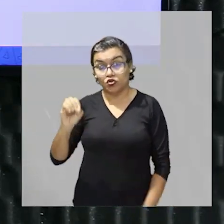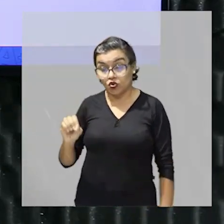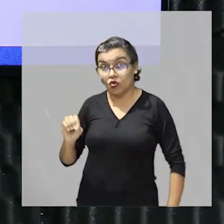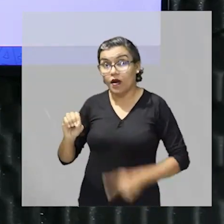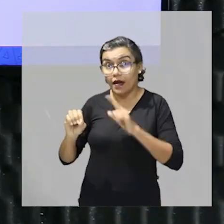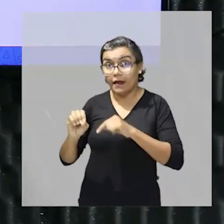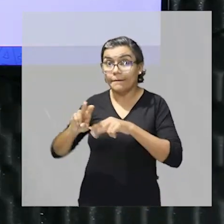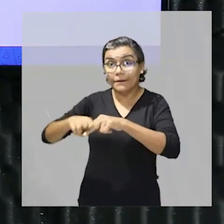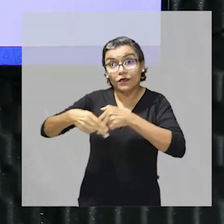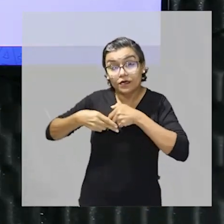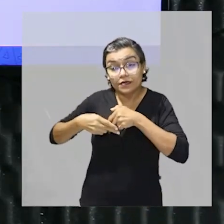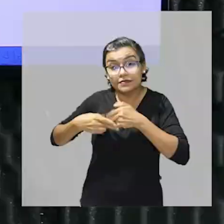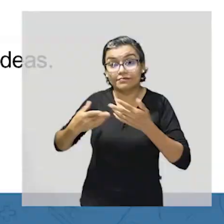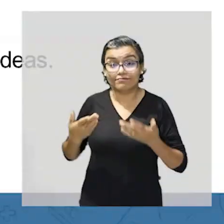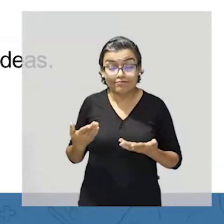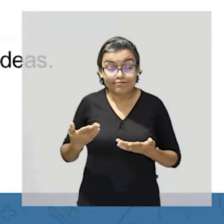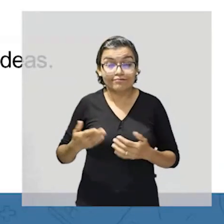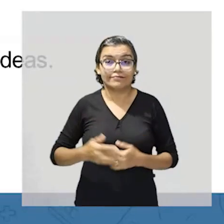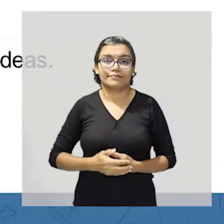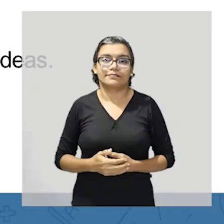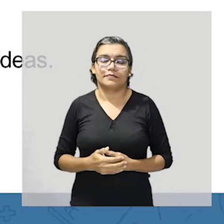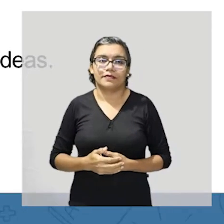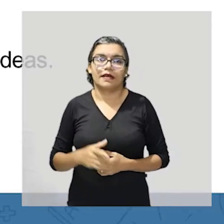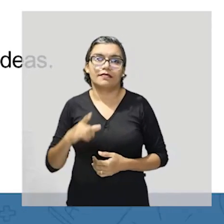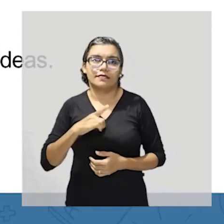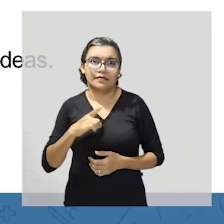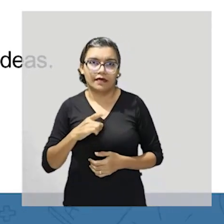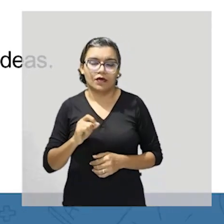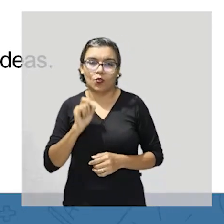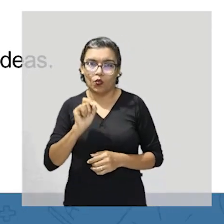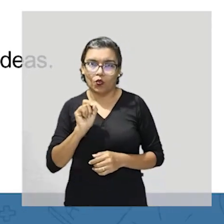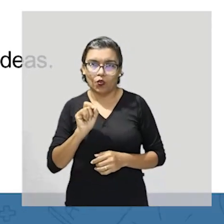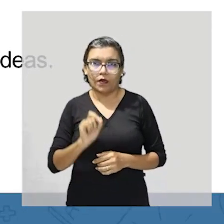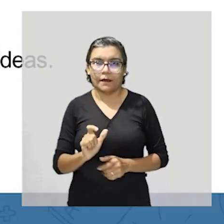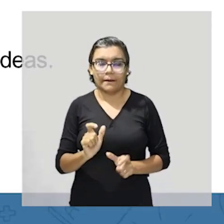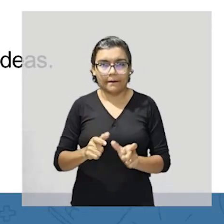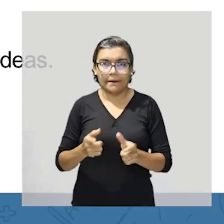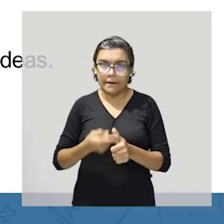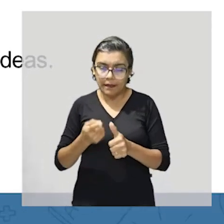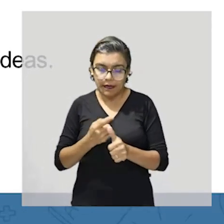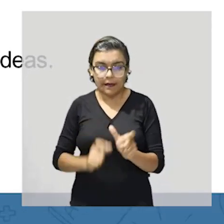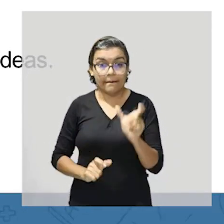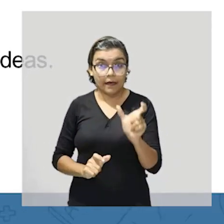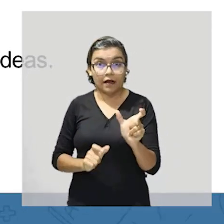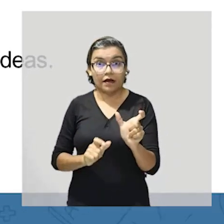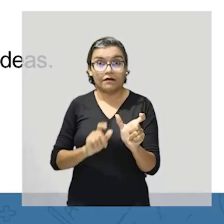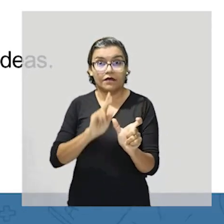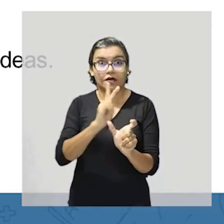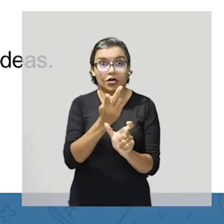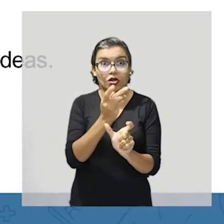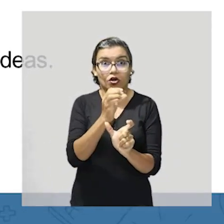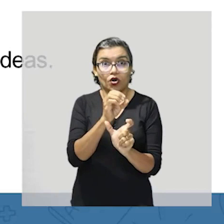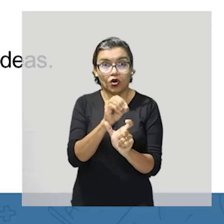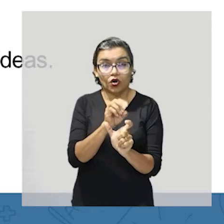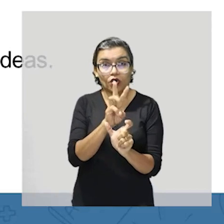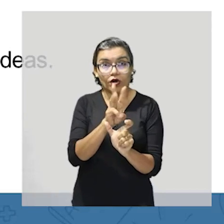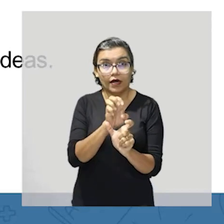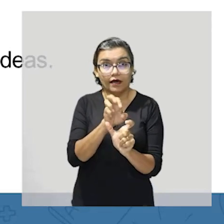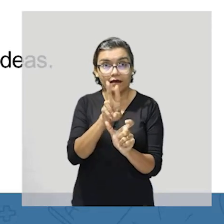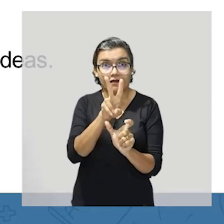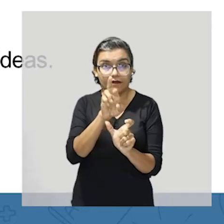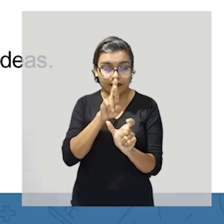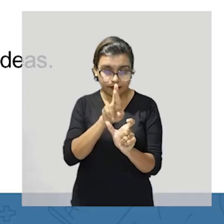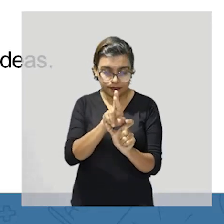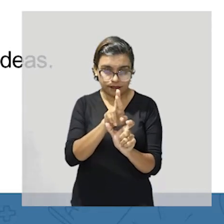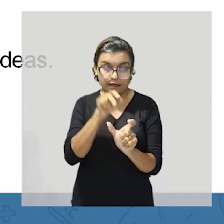então, portanto. Ou seja, eu tenho a primeira palavra, porque o enunciado disse respectivamente. A